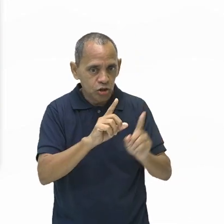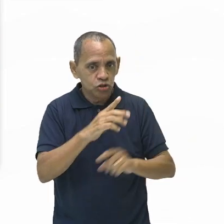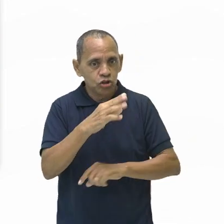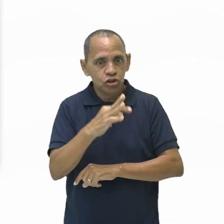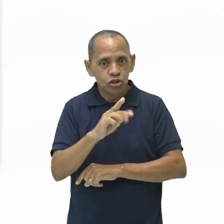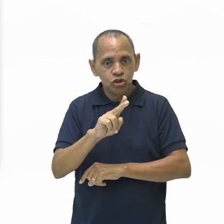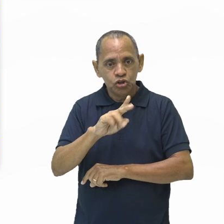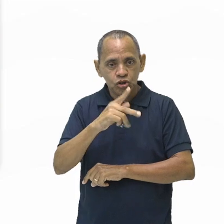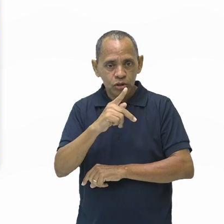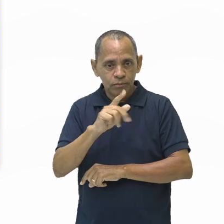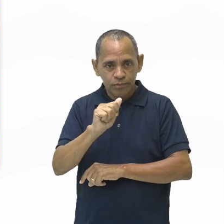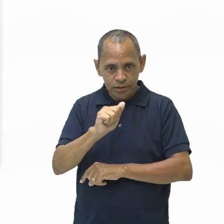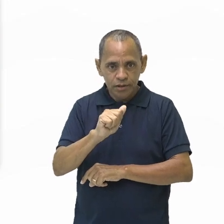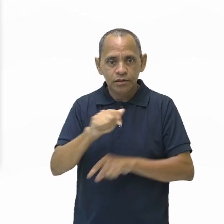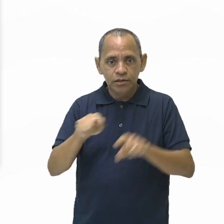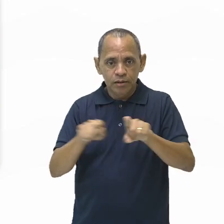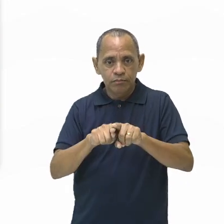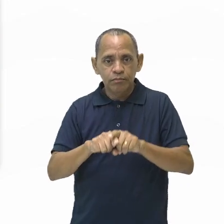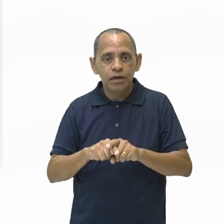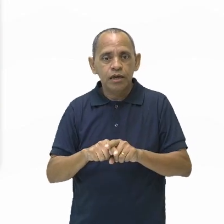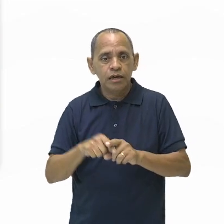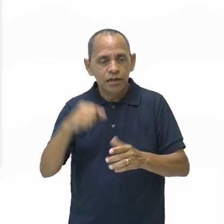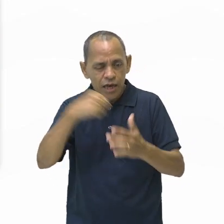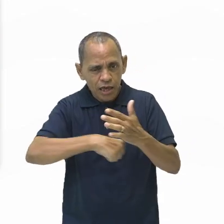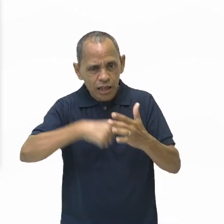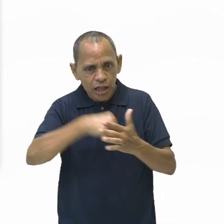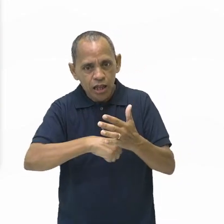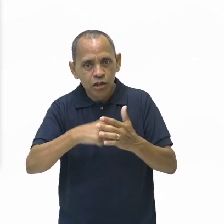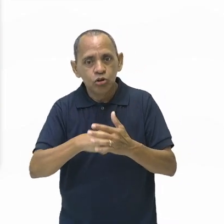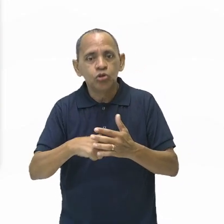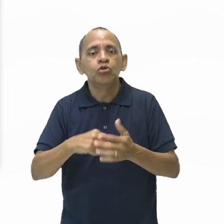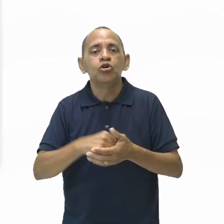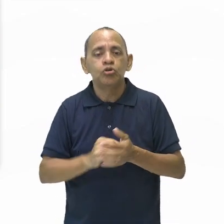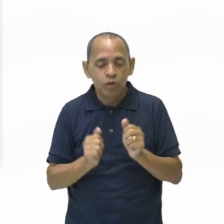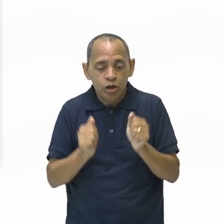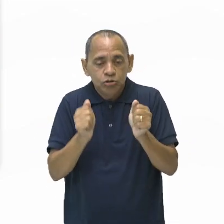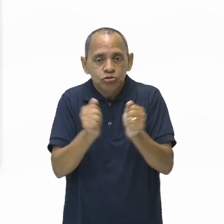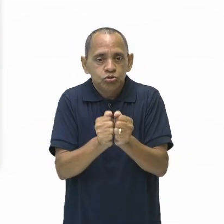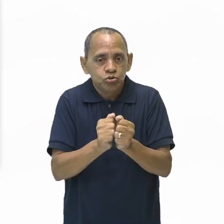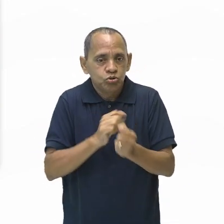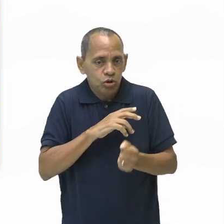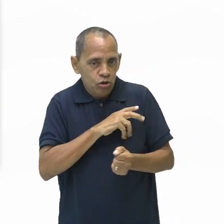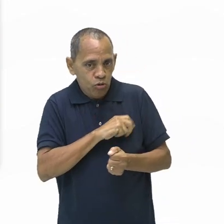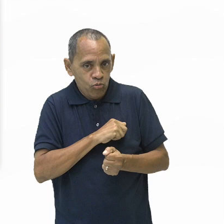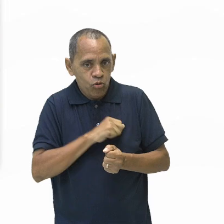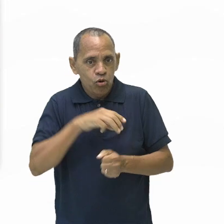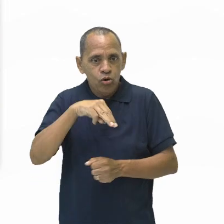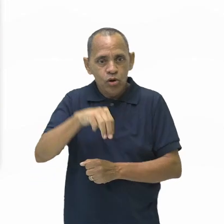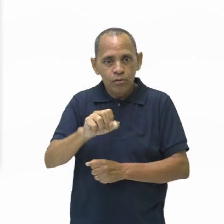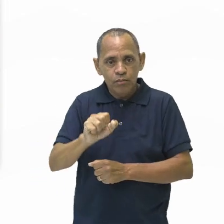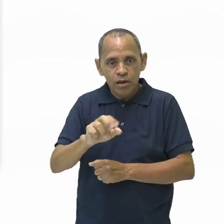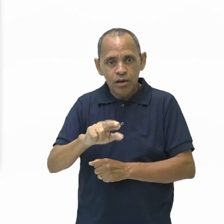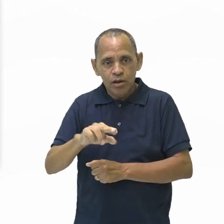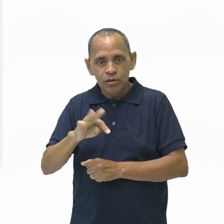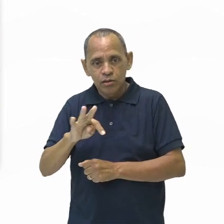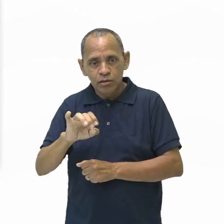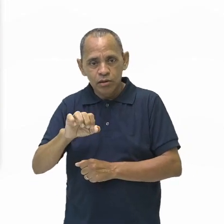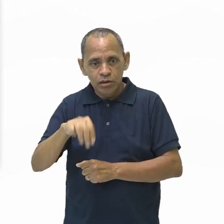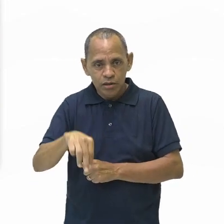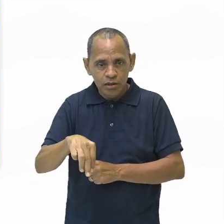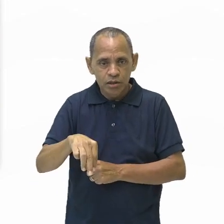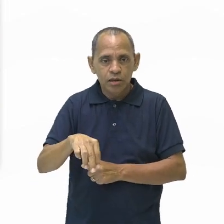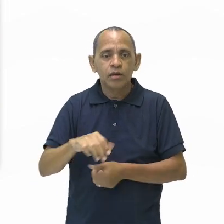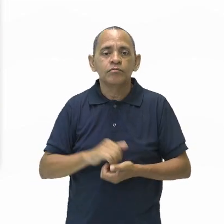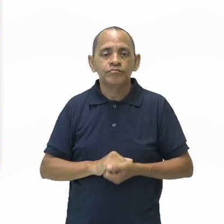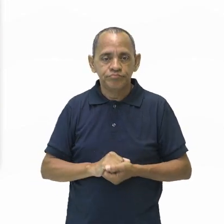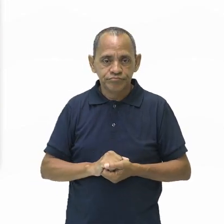para ficar com o seu grande amor, Martim. Então, vejo que ela tinha um afazer dentro dessa sociedade, que era quem? Da tribo